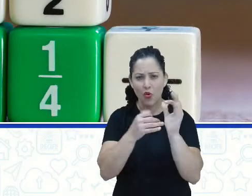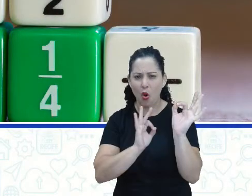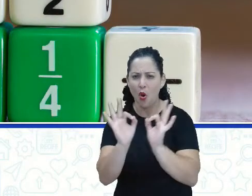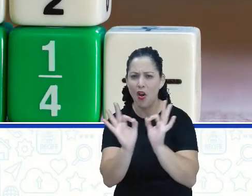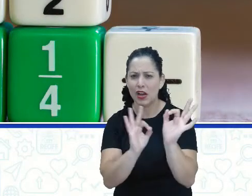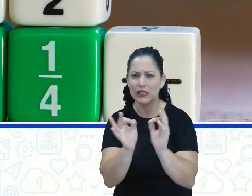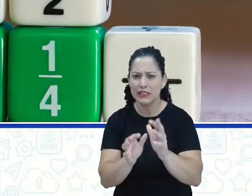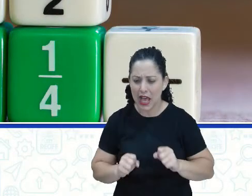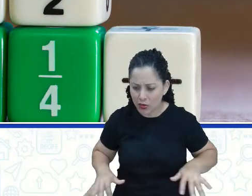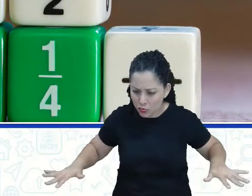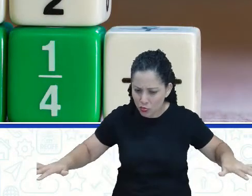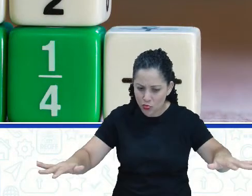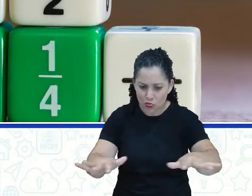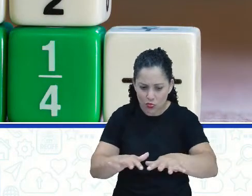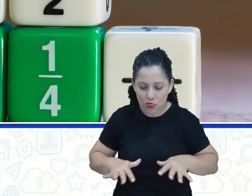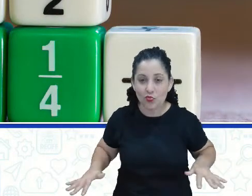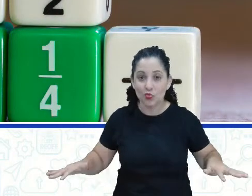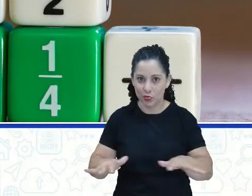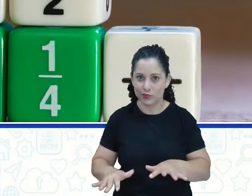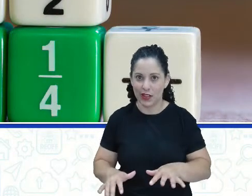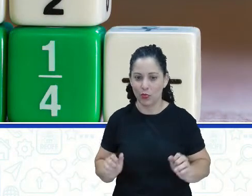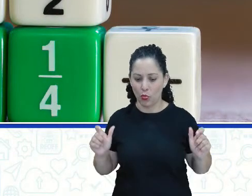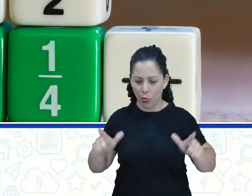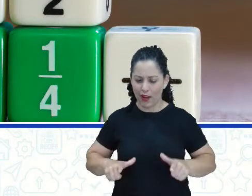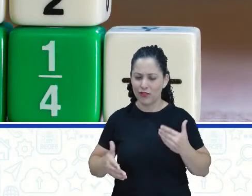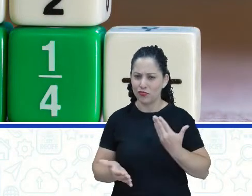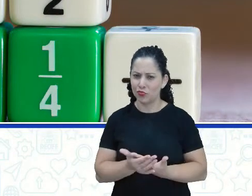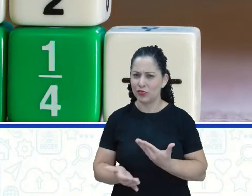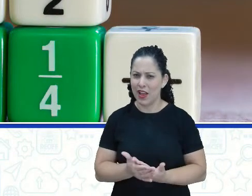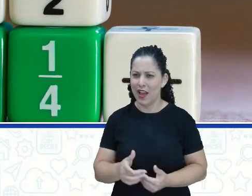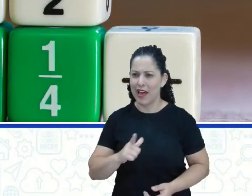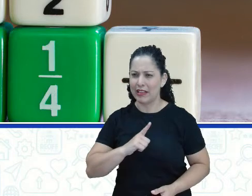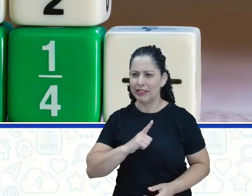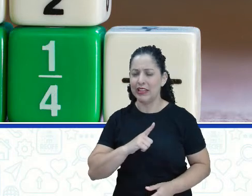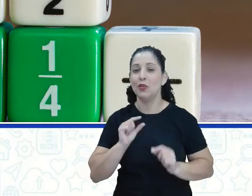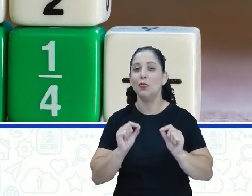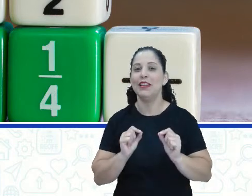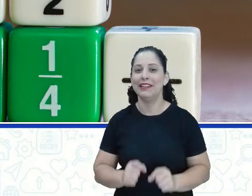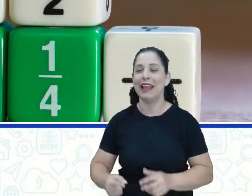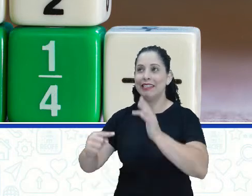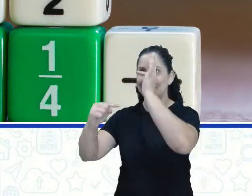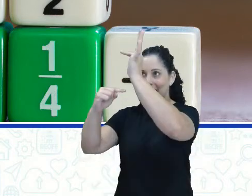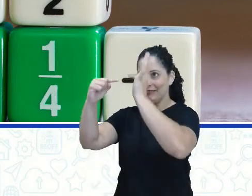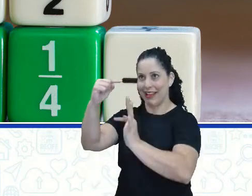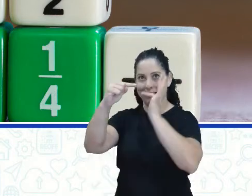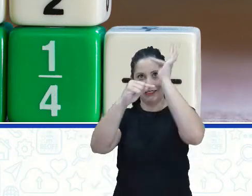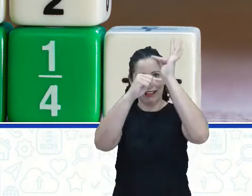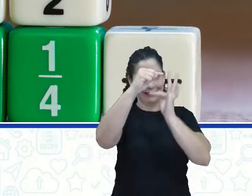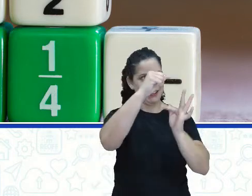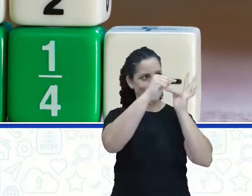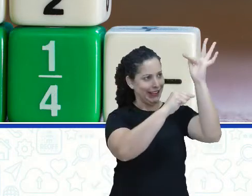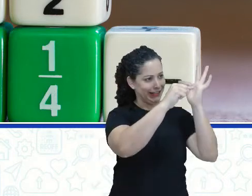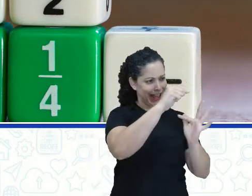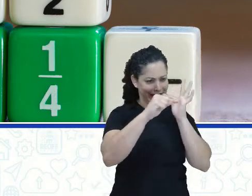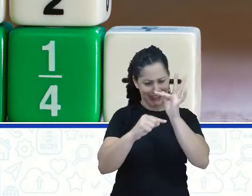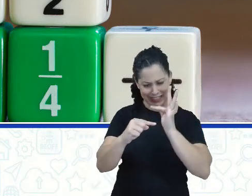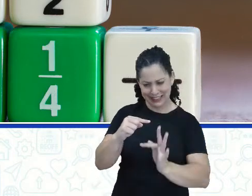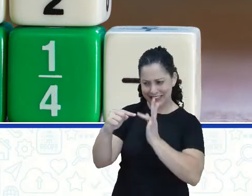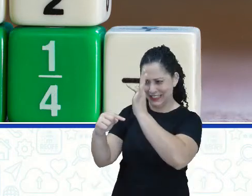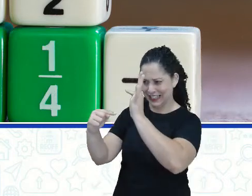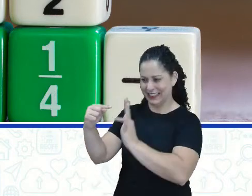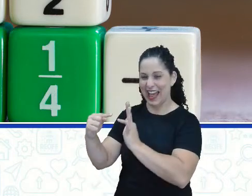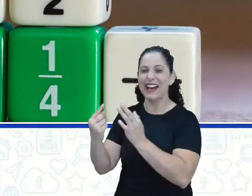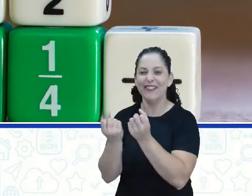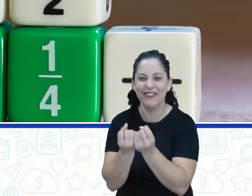todo o ambiente de estudo, exatamente. Olha, eu botei um bocado de dado com frações aí, um meio, um quarto, um inteiro,